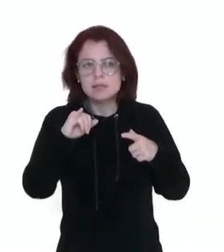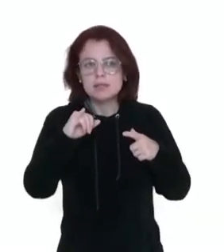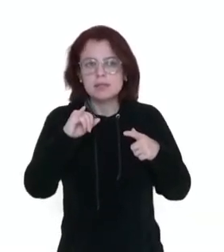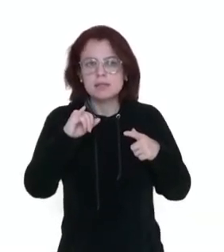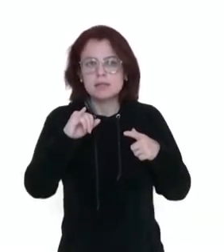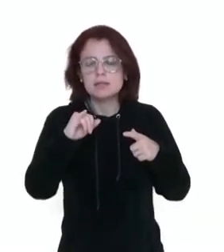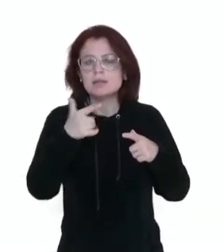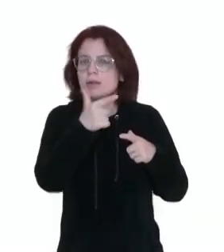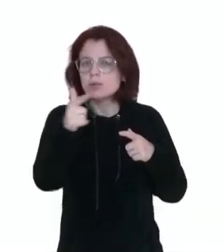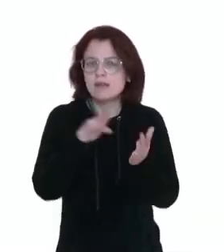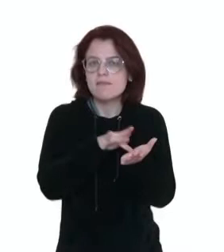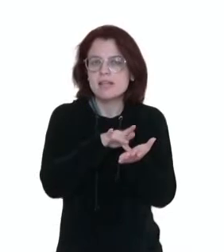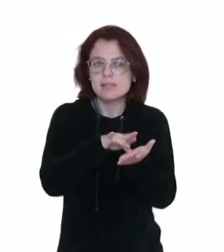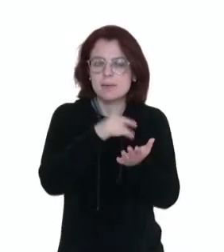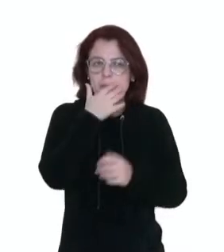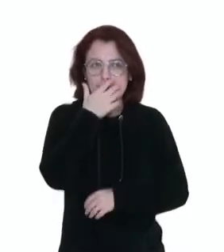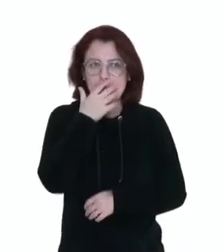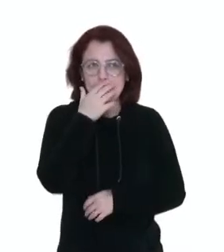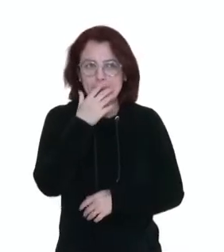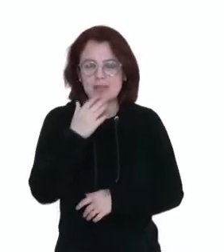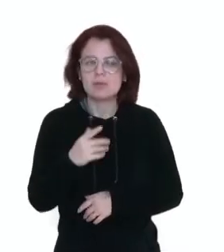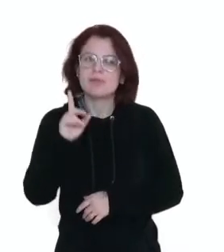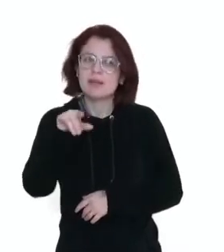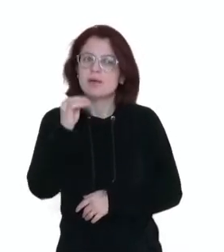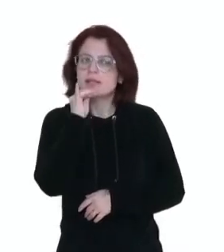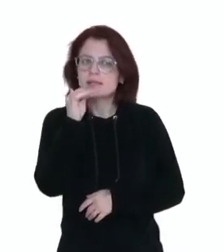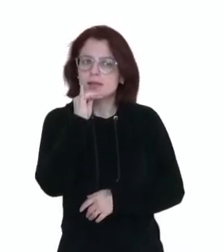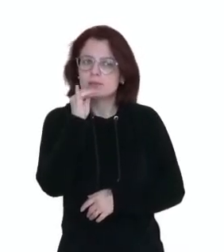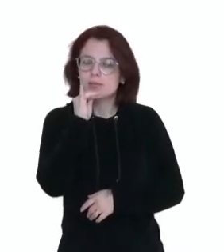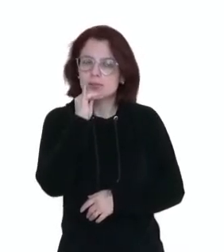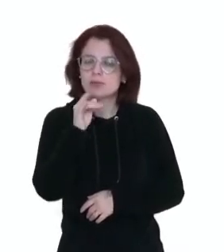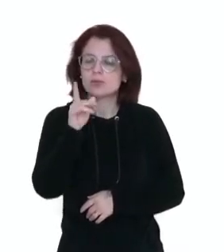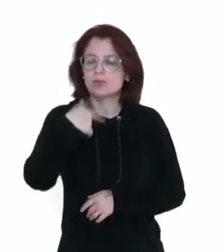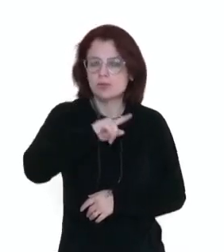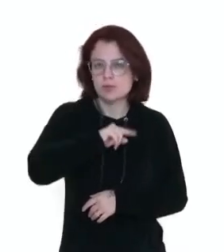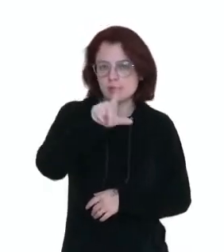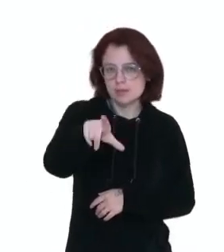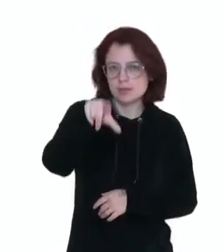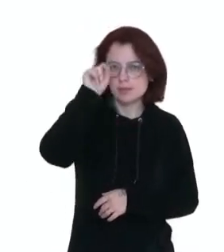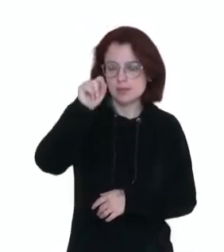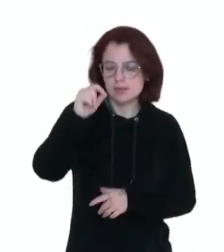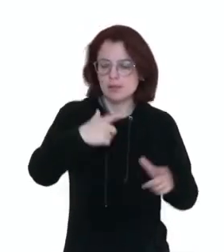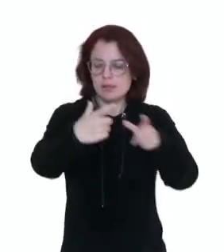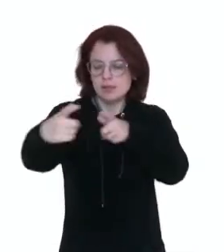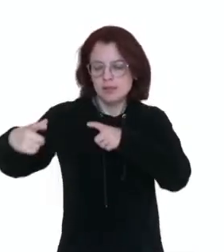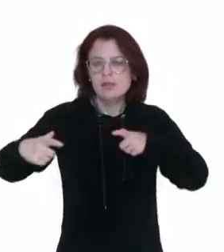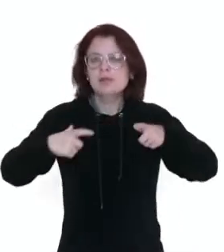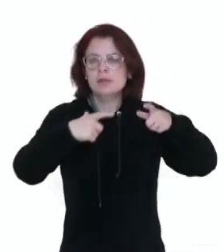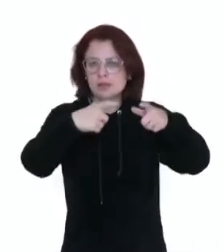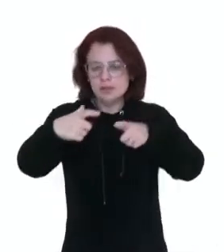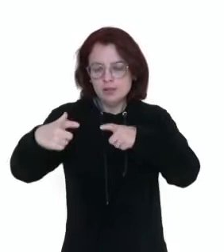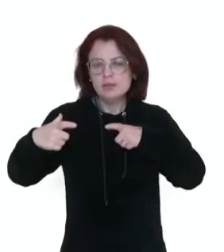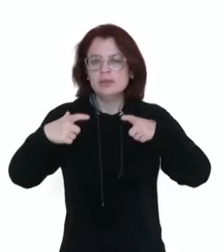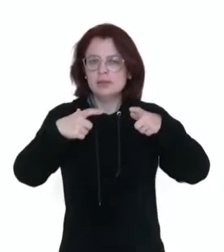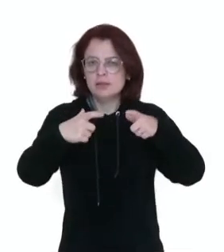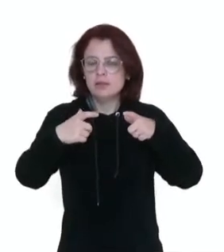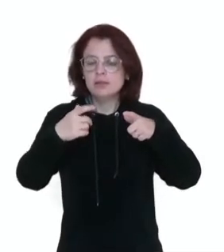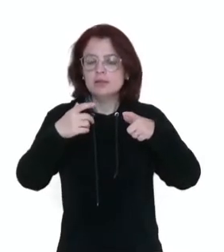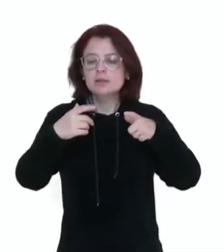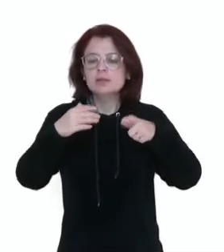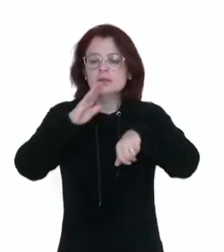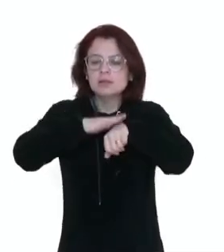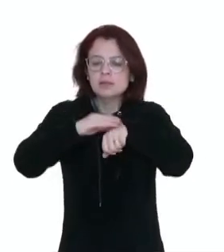uma ficção, né? Esse então é o nosso segundo passo, escolher o cenário, o espaço, o ambiente onde os fatos